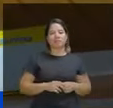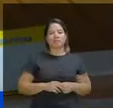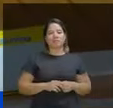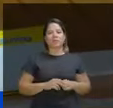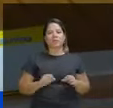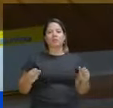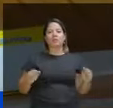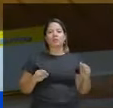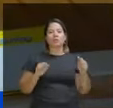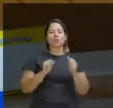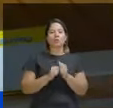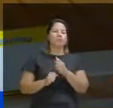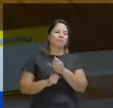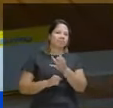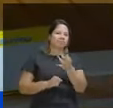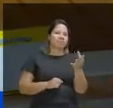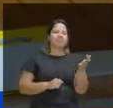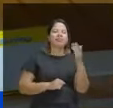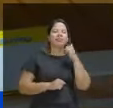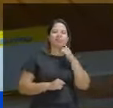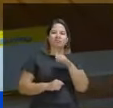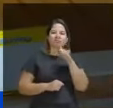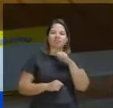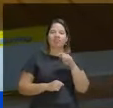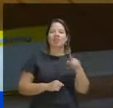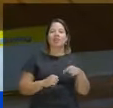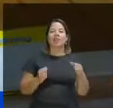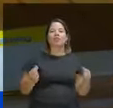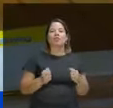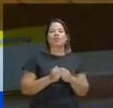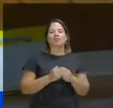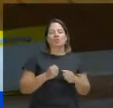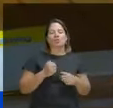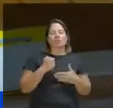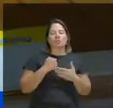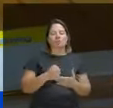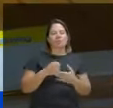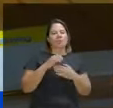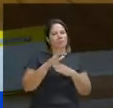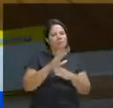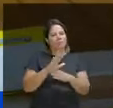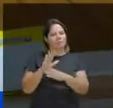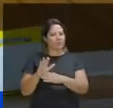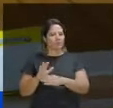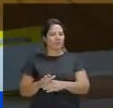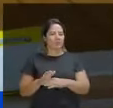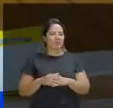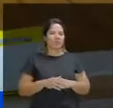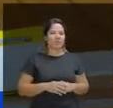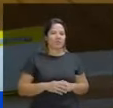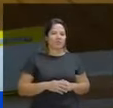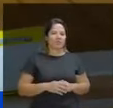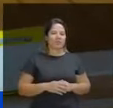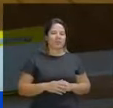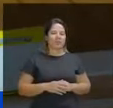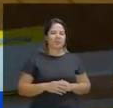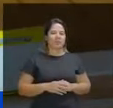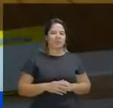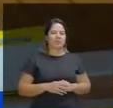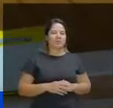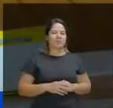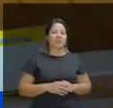com a Michela e com tantas outras lá, elas ajudam a tocar muito esse projeto. A escola só é boa e só